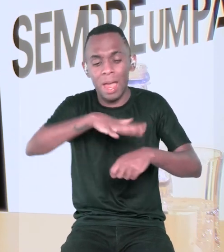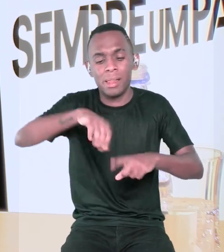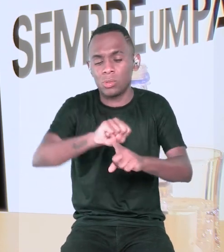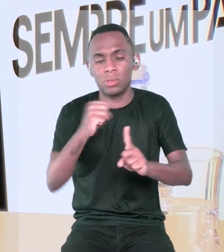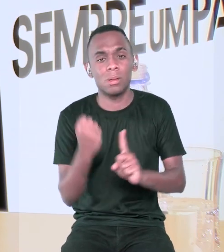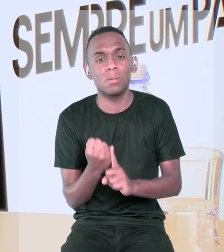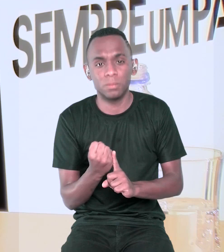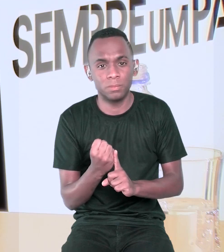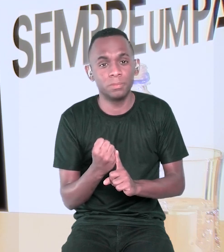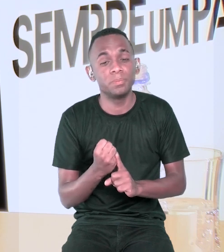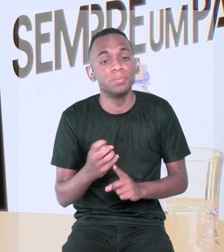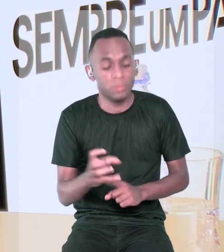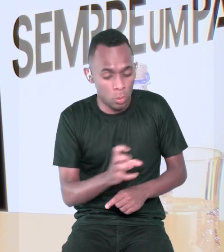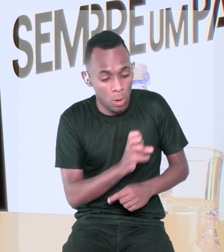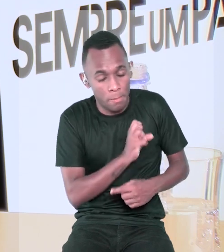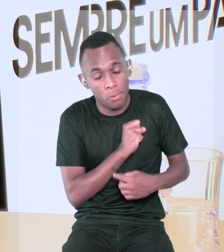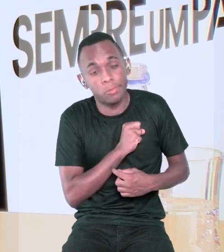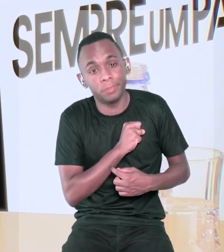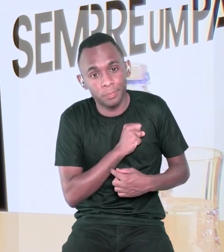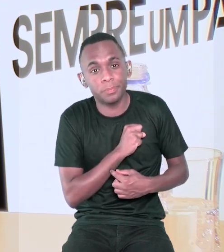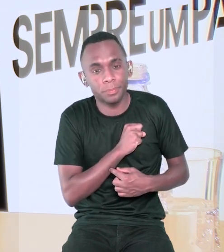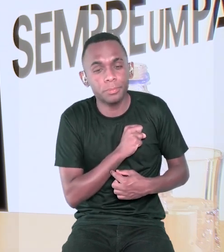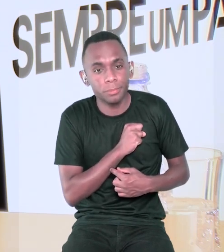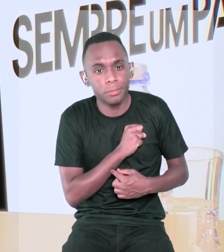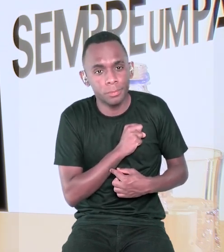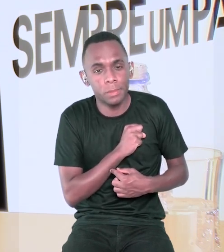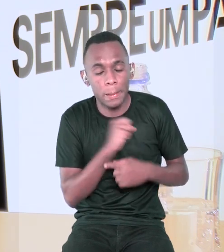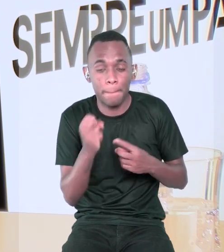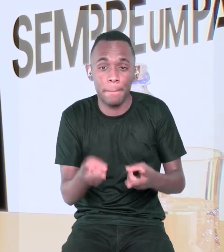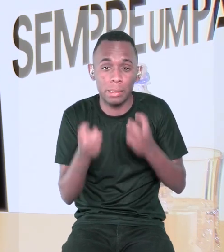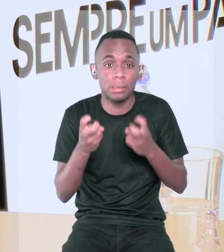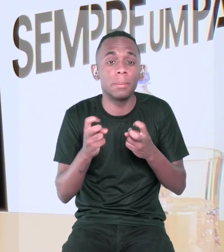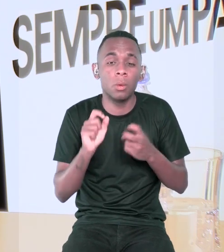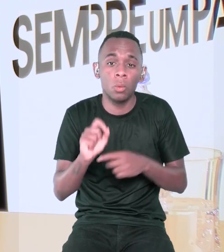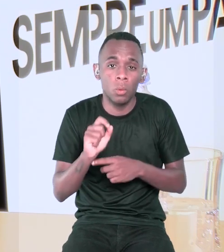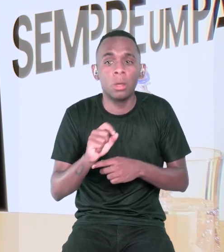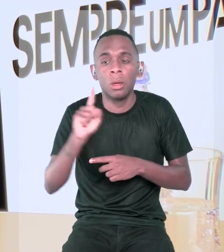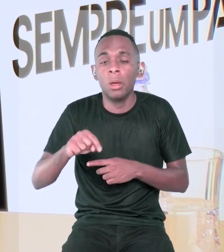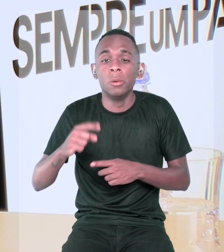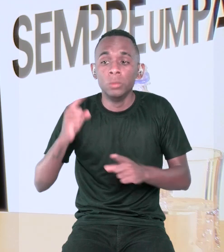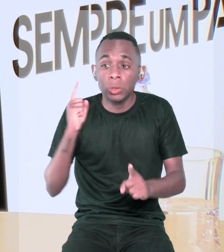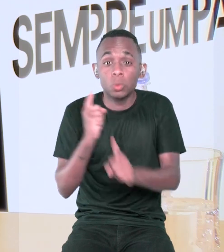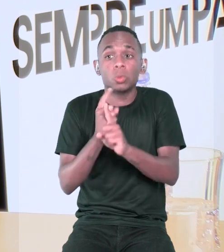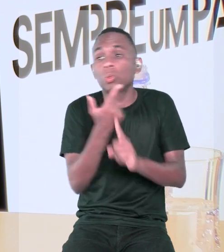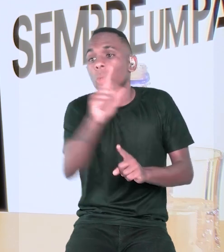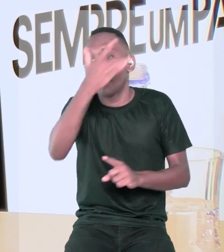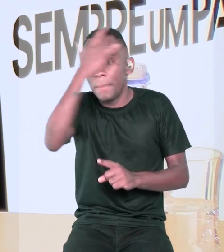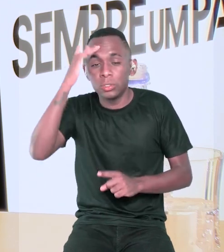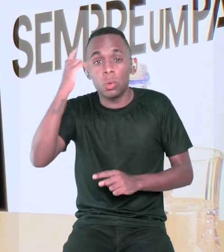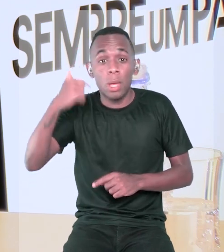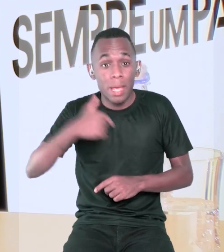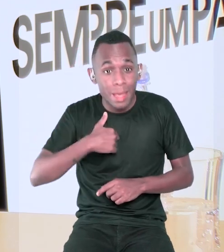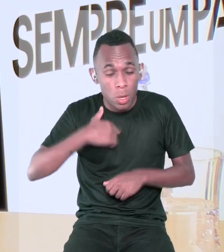no mundo social. O amor, por essa imagem, É um encontro com o outro no